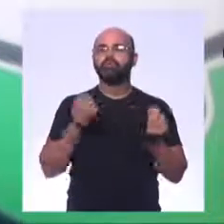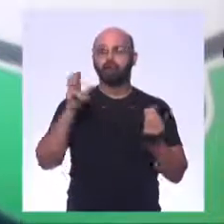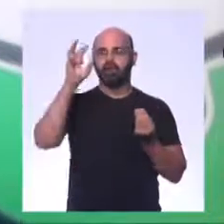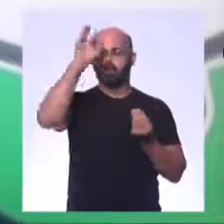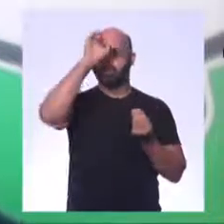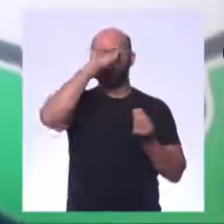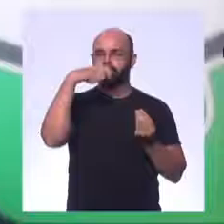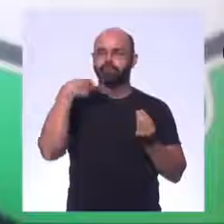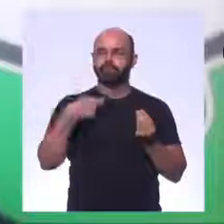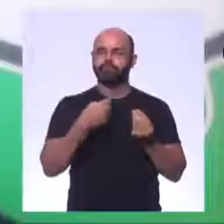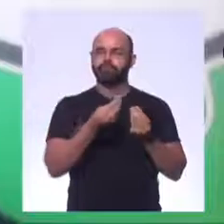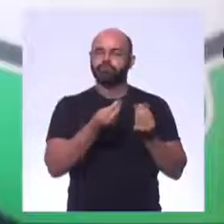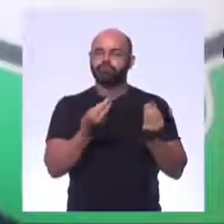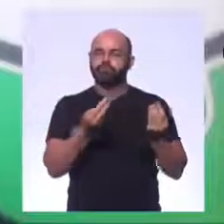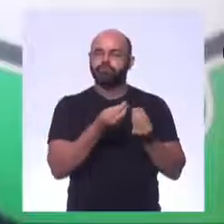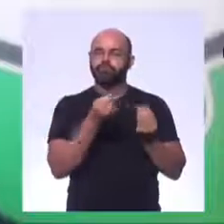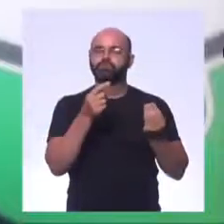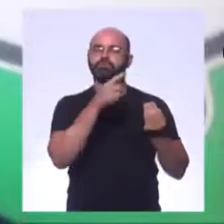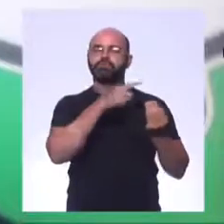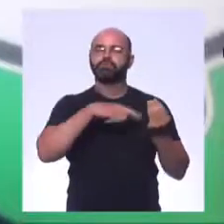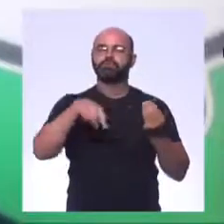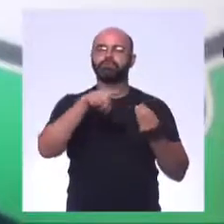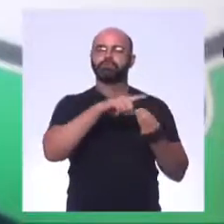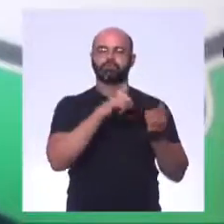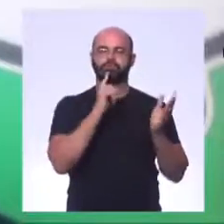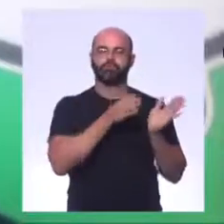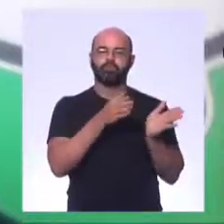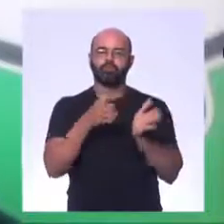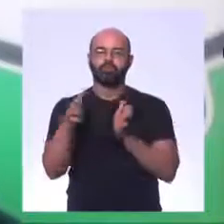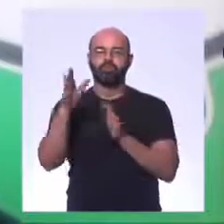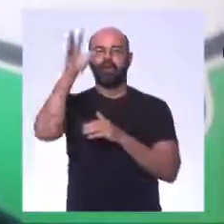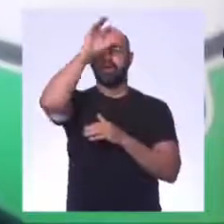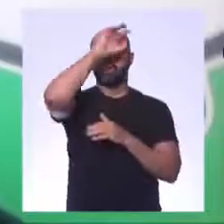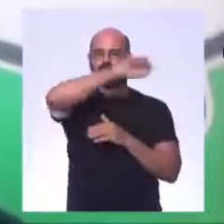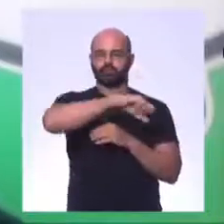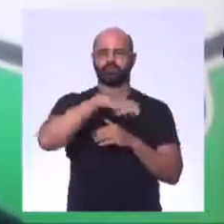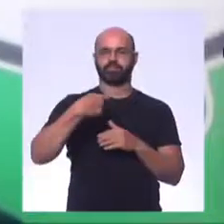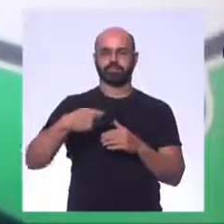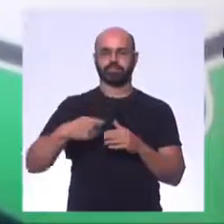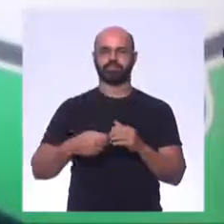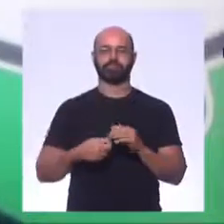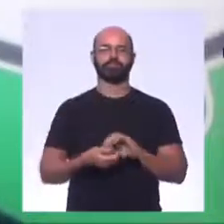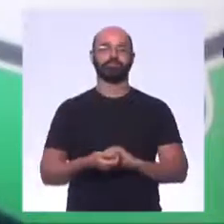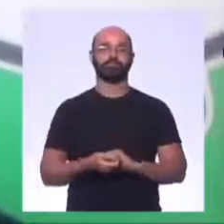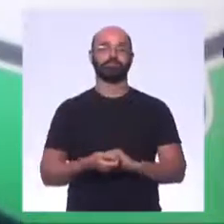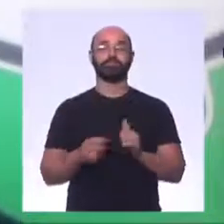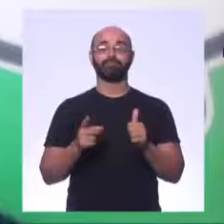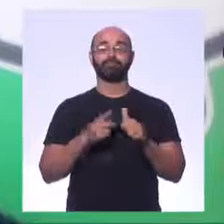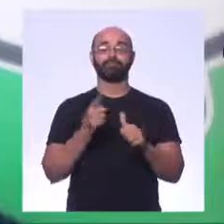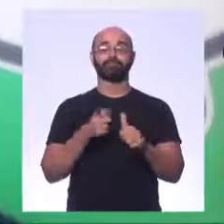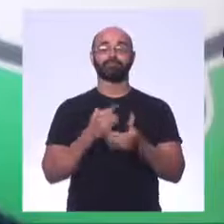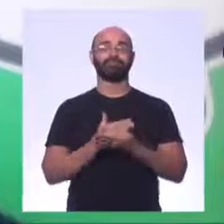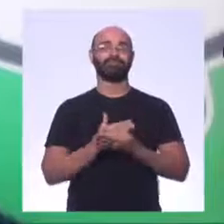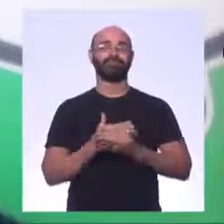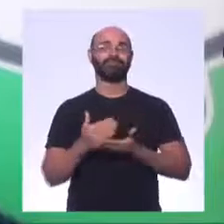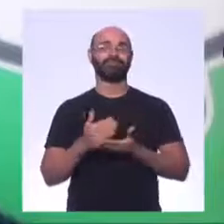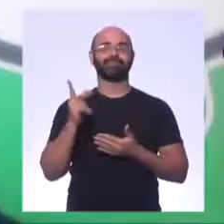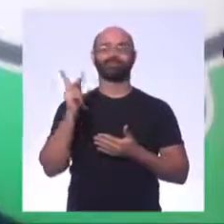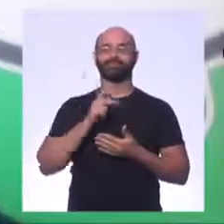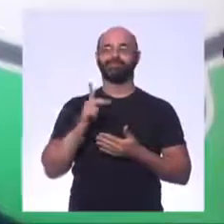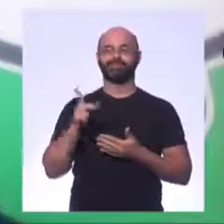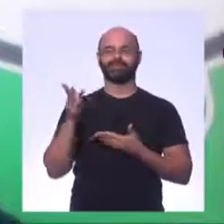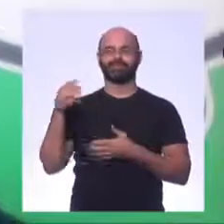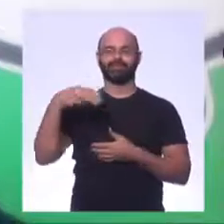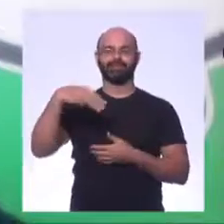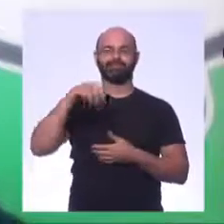entendimento dessa aula, de todo esse processo, ok? Então, para iniciar, quero apresentar para vocês a professora